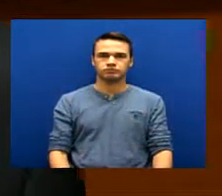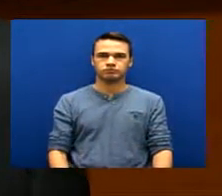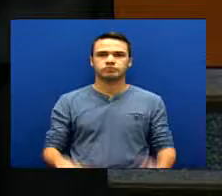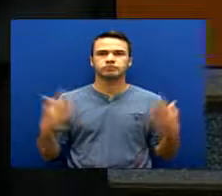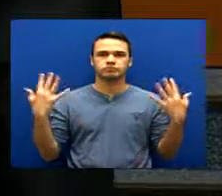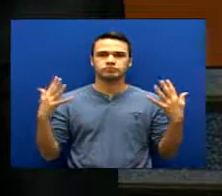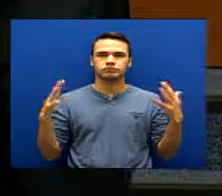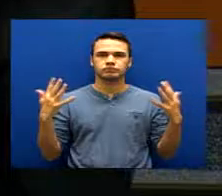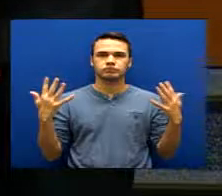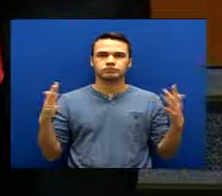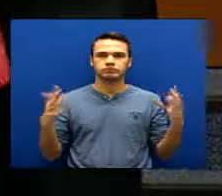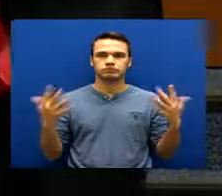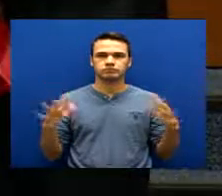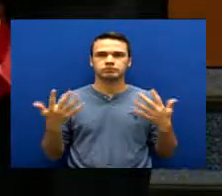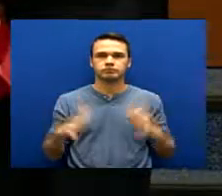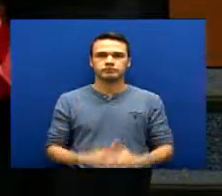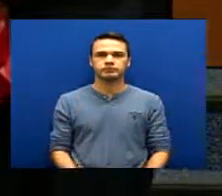parabéns, viu?